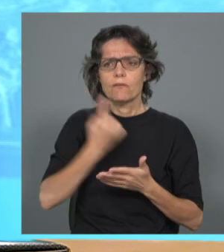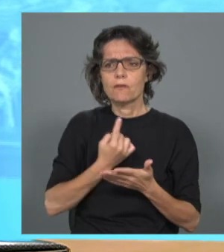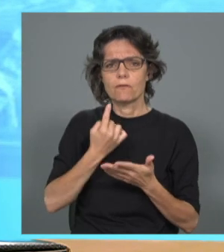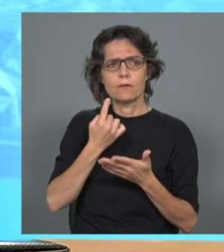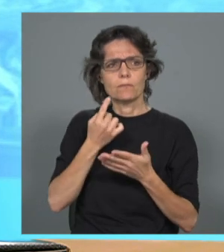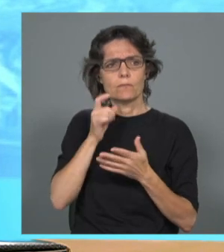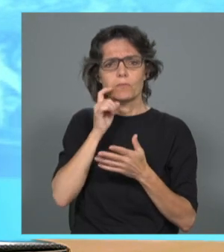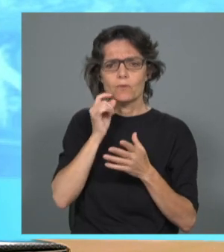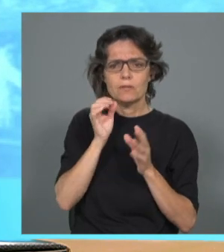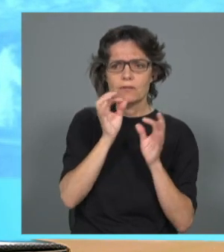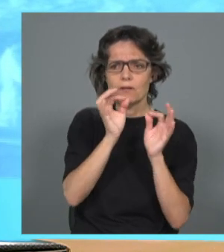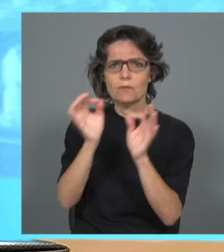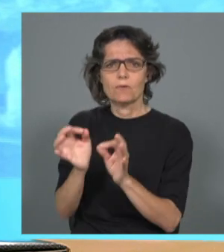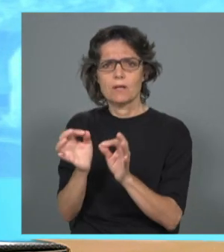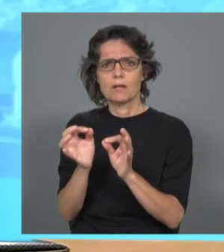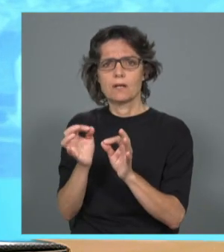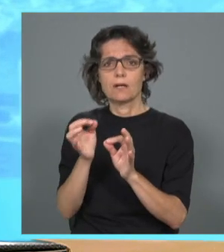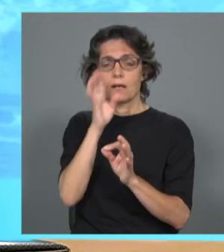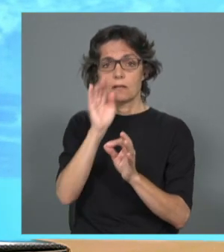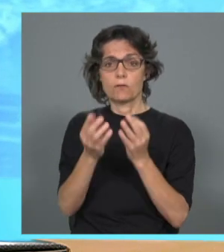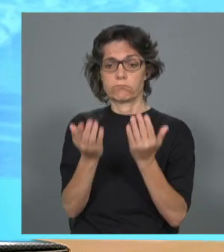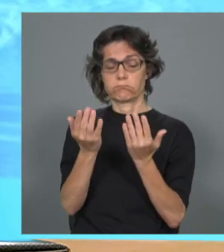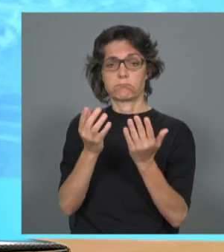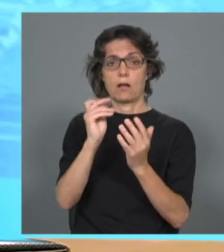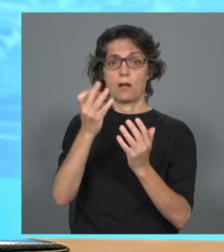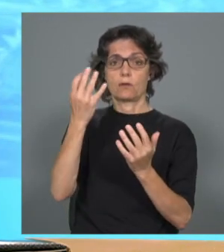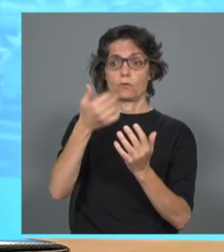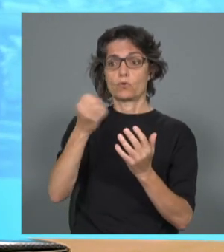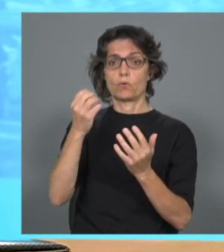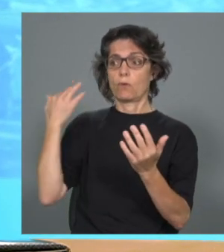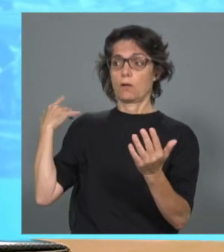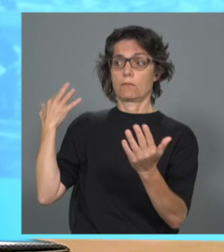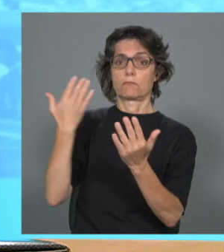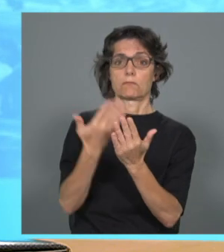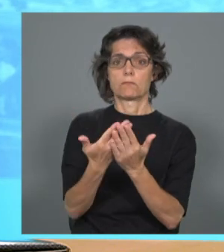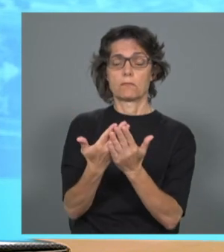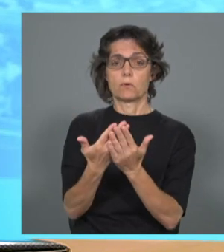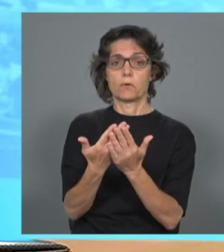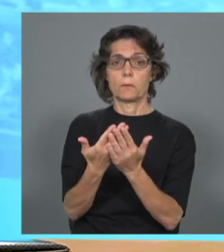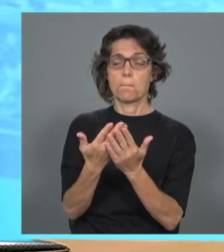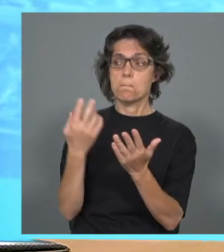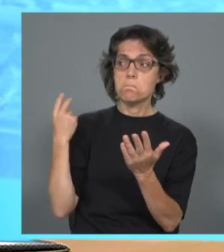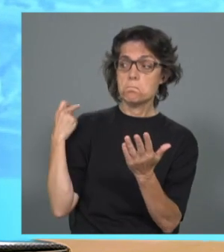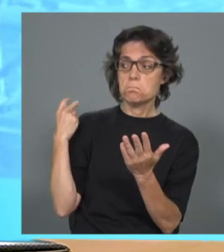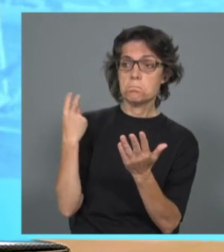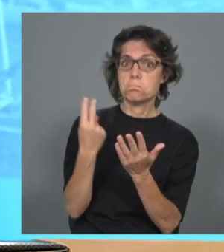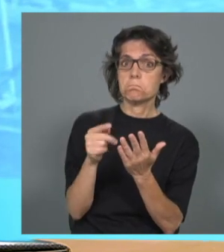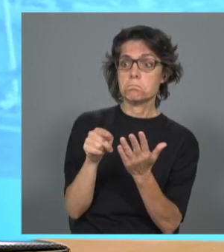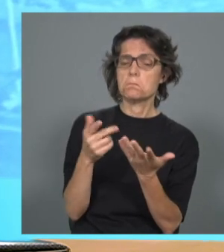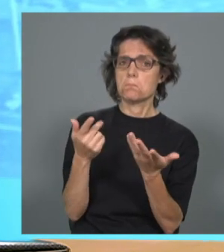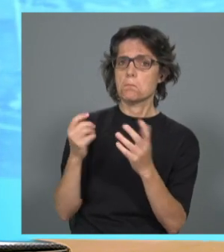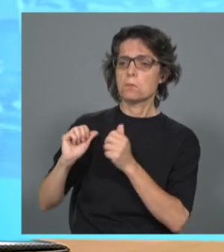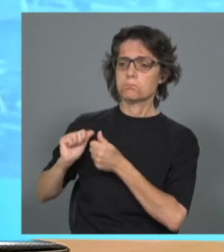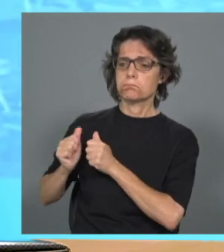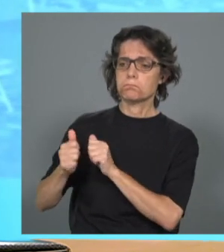é? Claro que se a gente fizer um balanço de há 50 anos, deste percurso de 50 anos, felizmente há muita coisa que mudou,